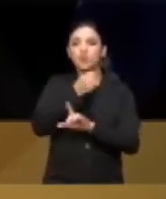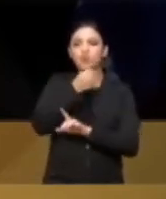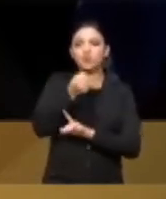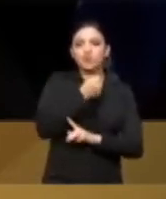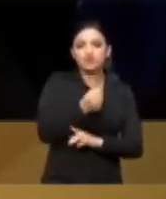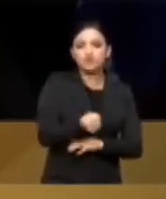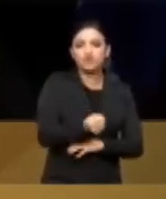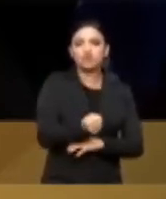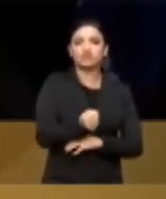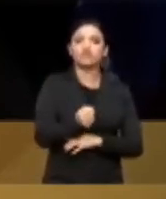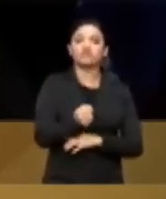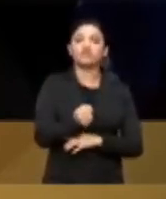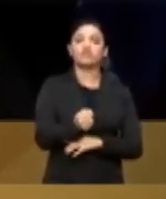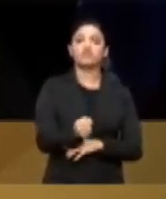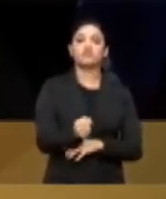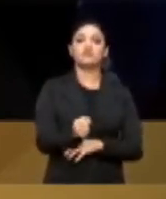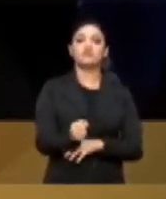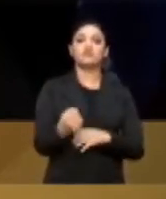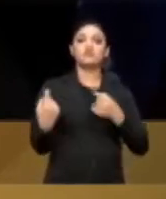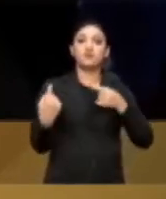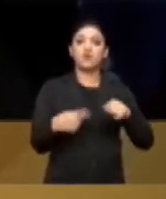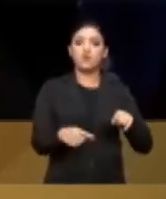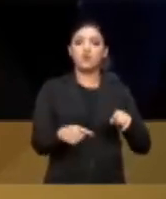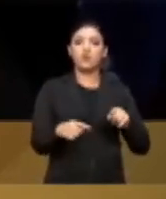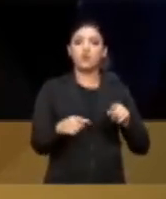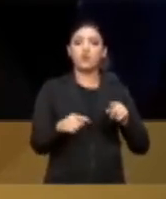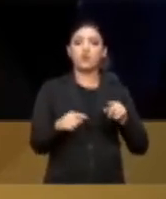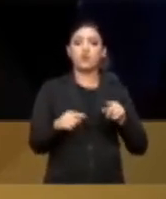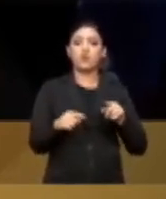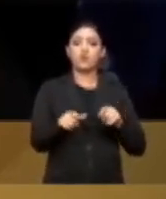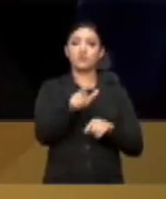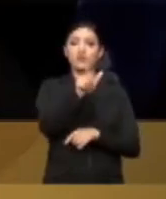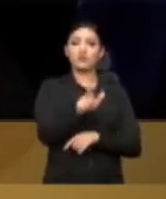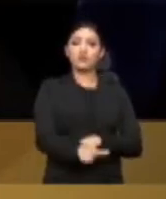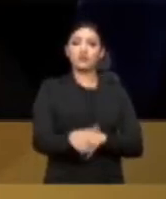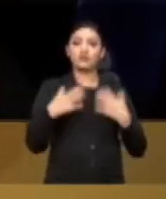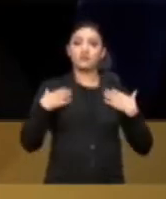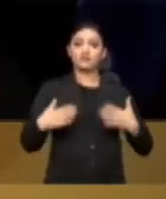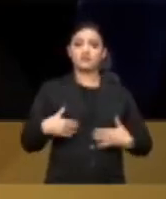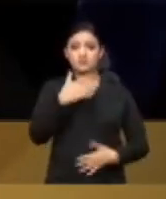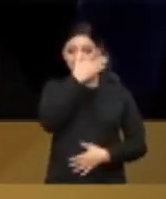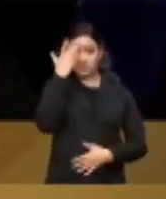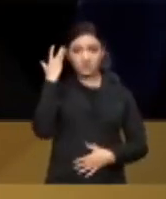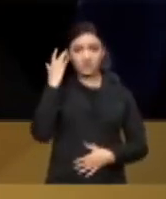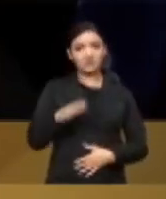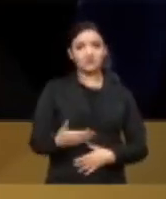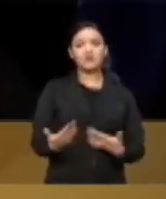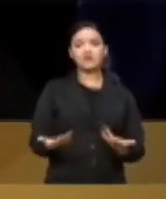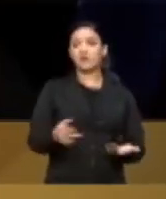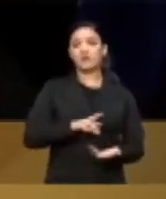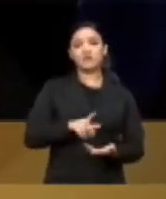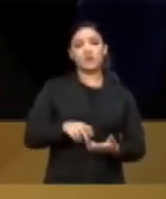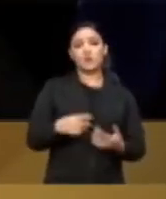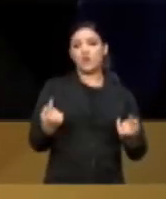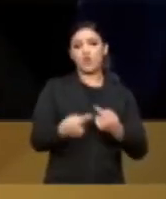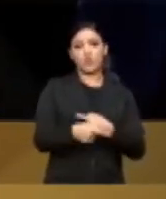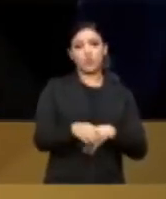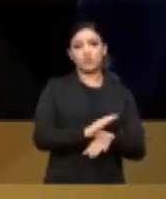desproporcionais ou de violação da integridade física dos cidadãos, não se vislumbra inconstitucionalidade na vacinação